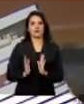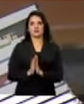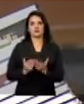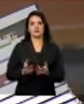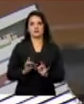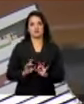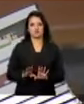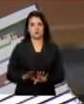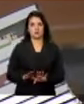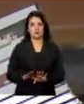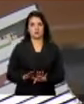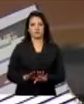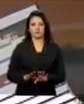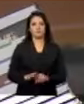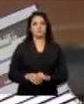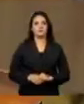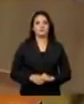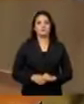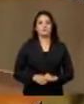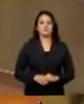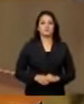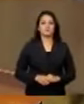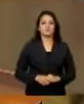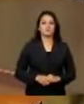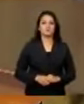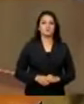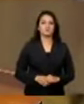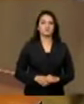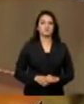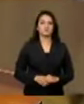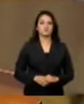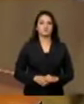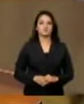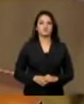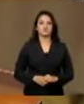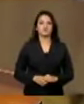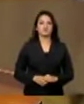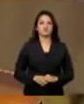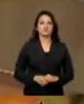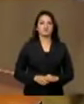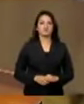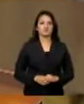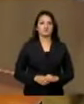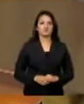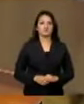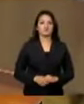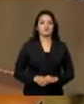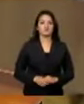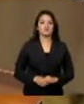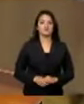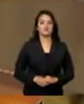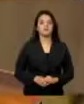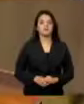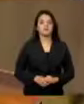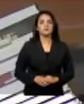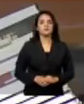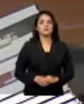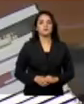com a natureza física, para citar um jurista.